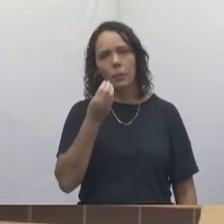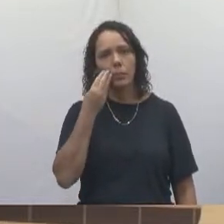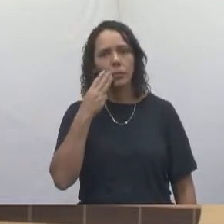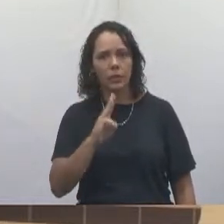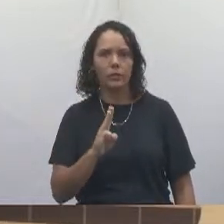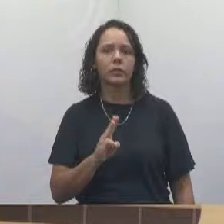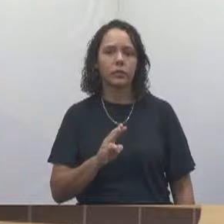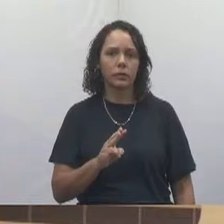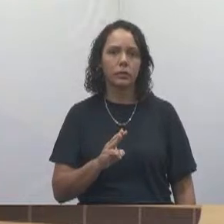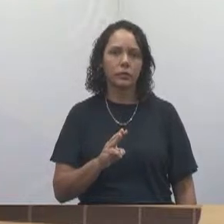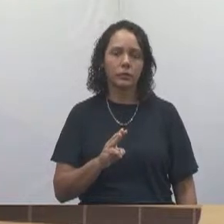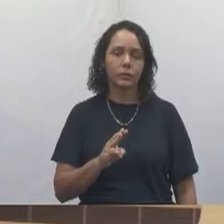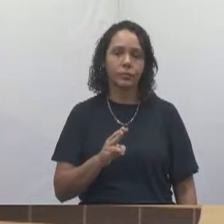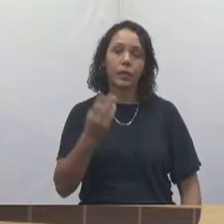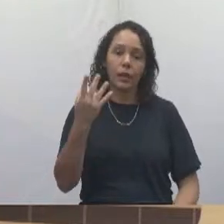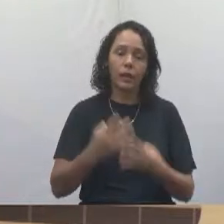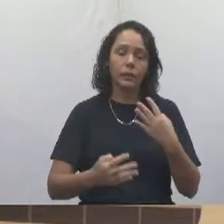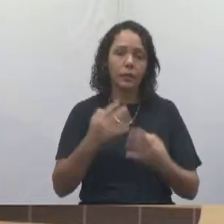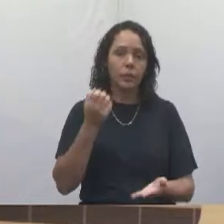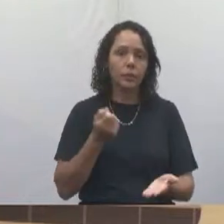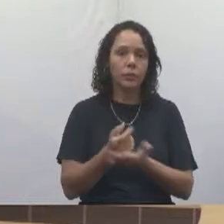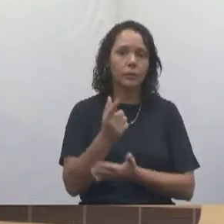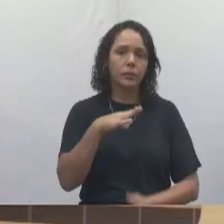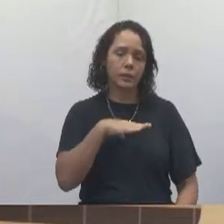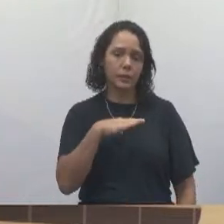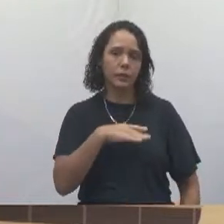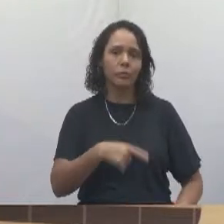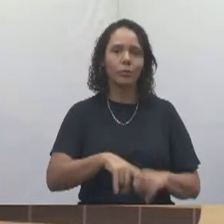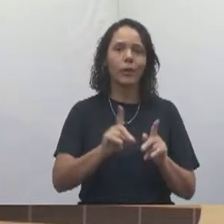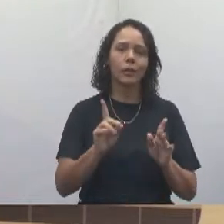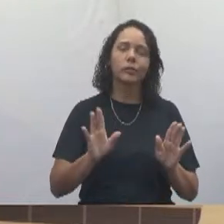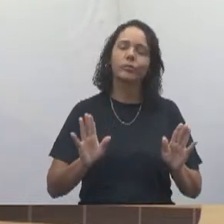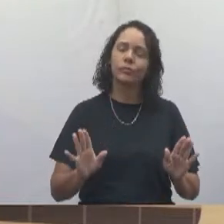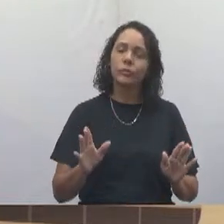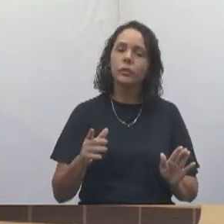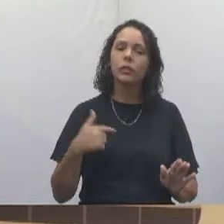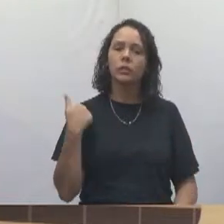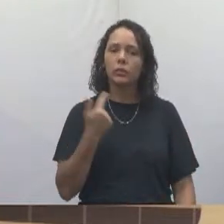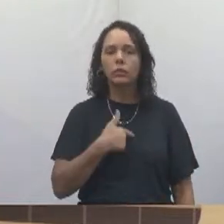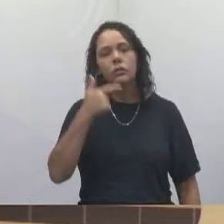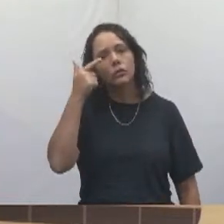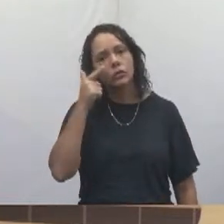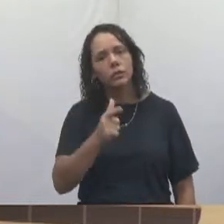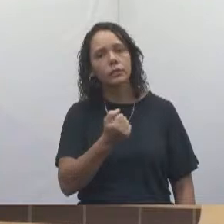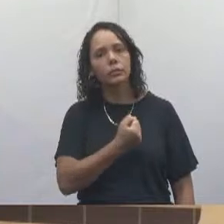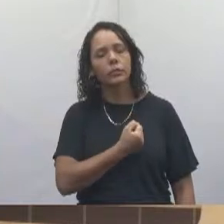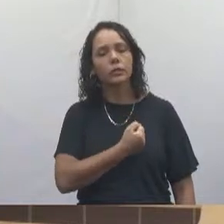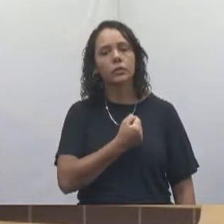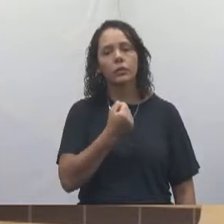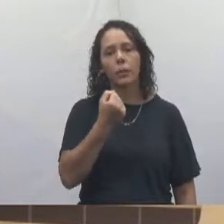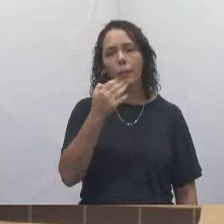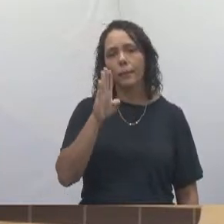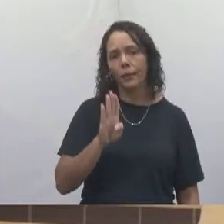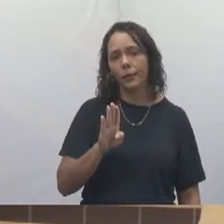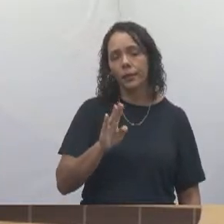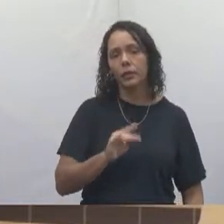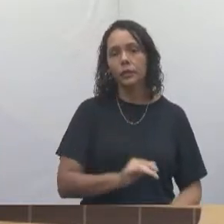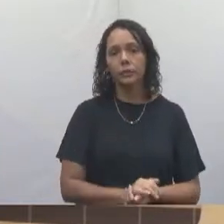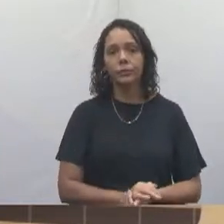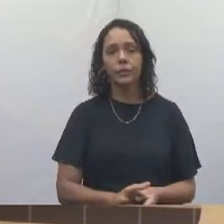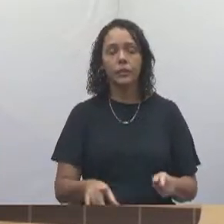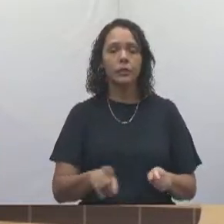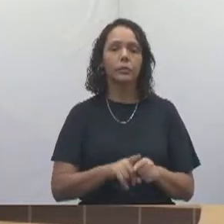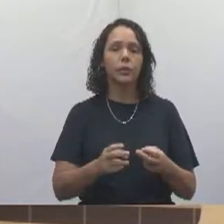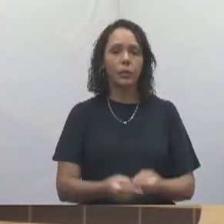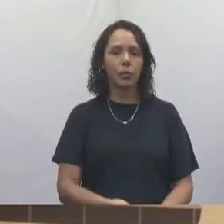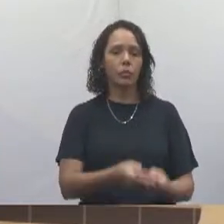asfixia muito grande no pagamento do município. Mas mesmo assim, a gente mantém como nota B. E obrigações